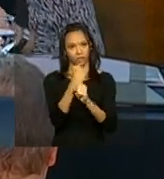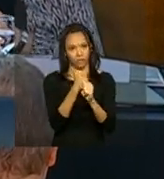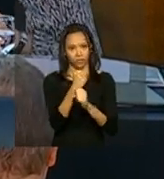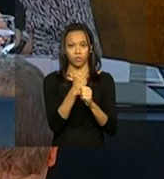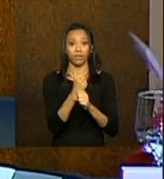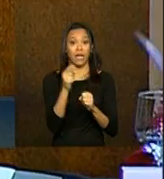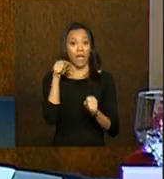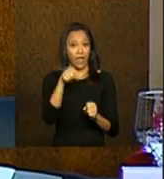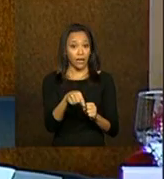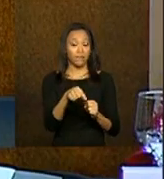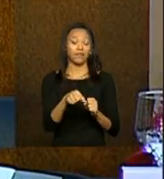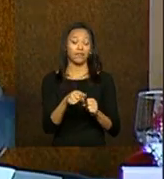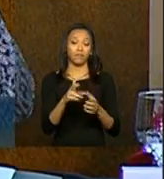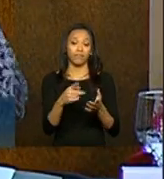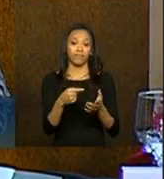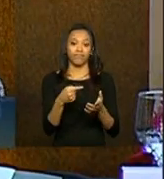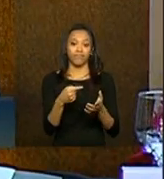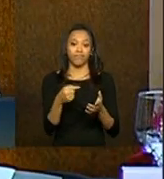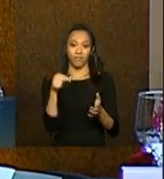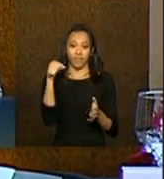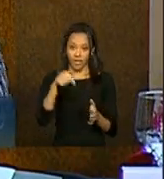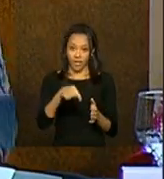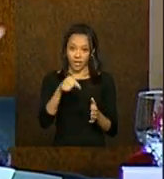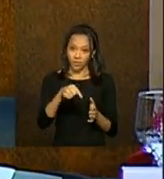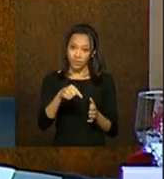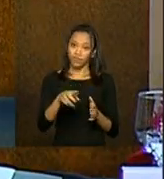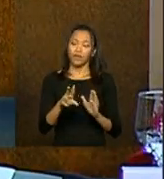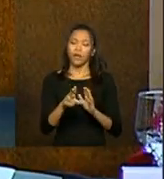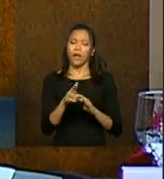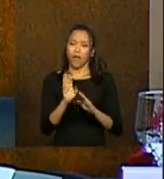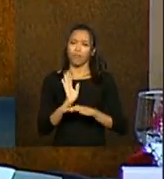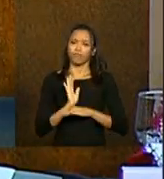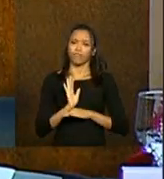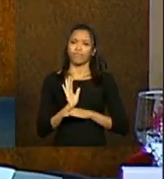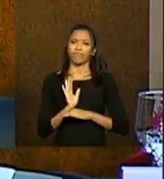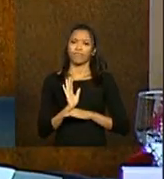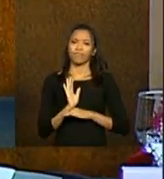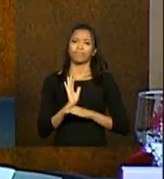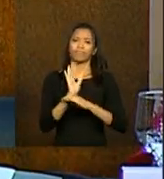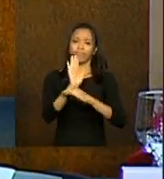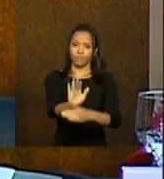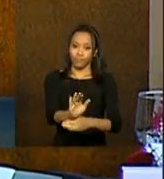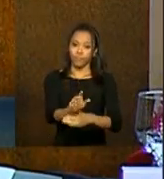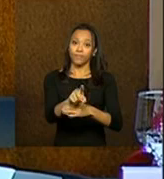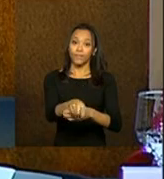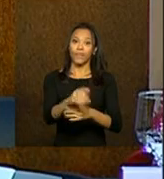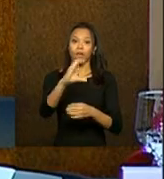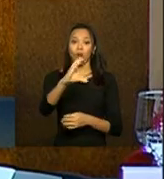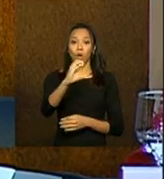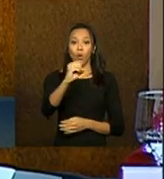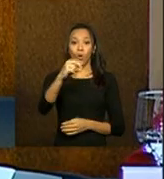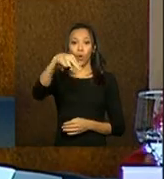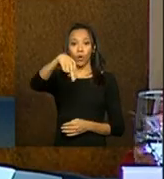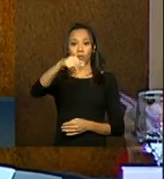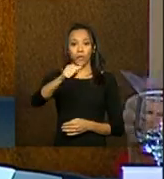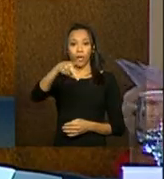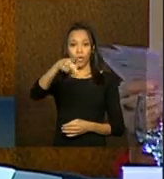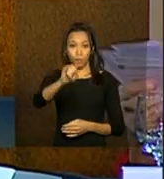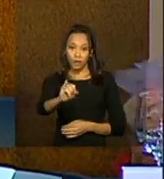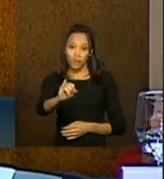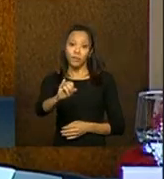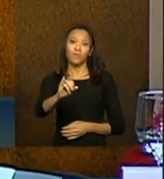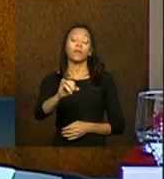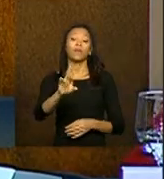complementa, eh, quer dizer, essa medida, além de atender a demanda do terceiro CONAPIR e da quarta